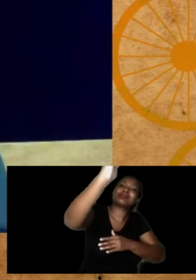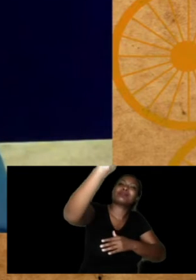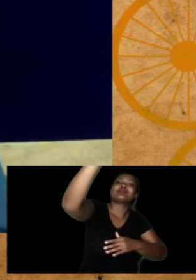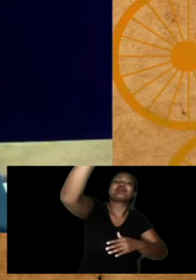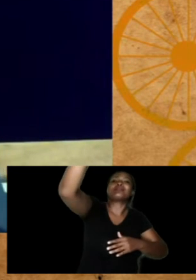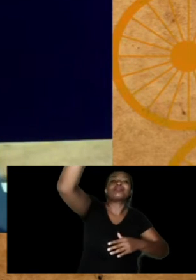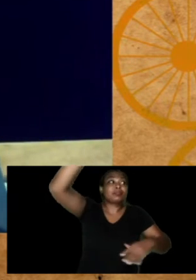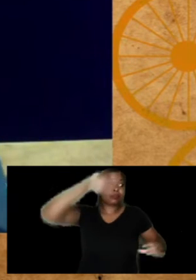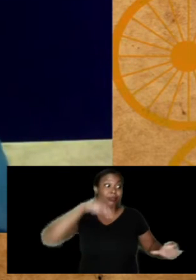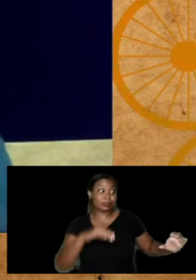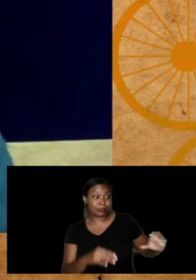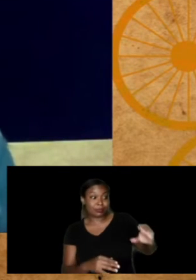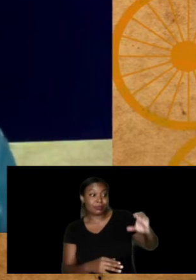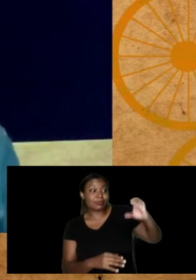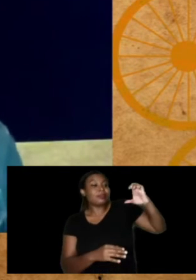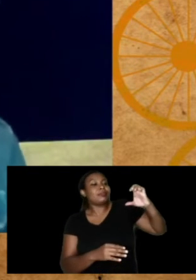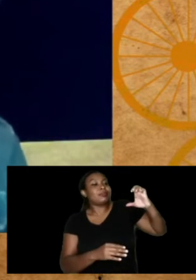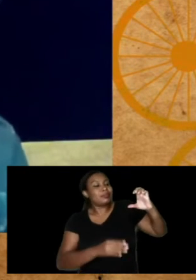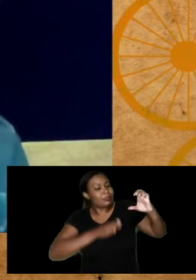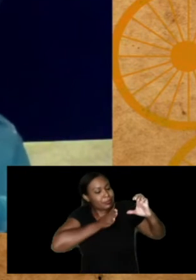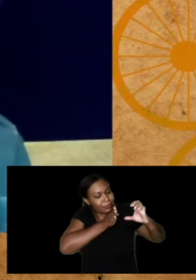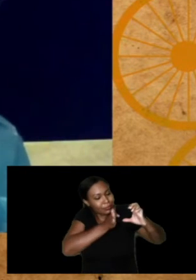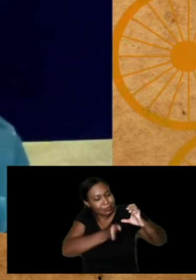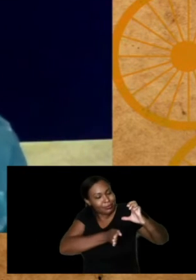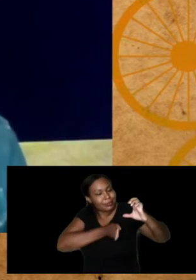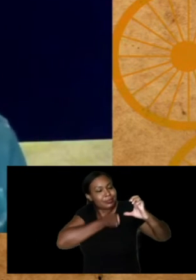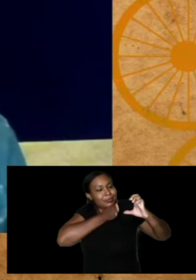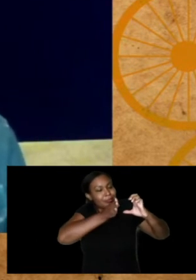Deixe o seu coração